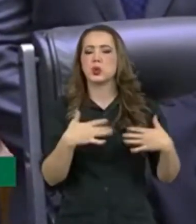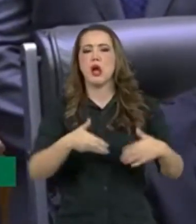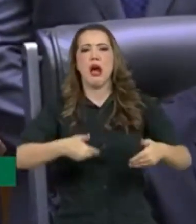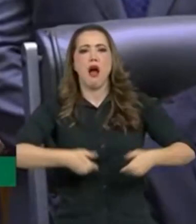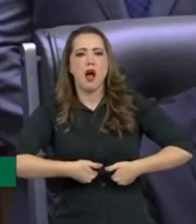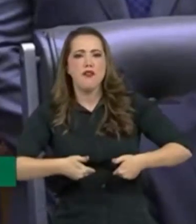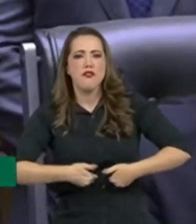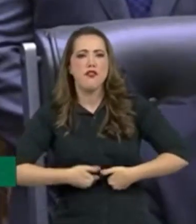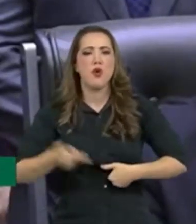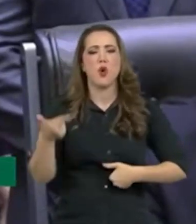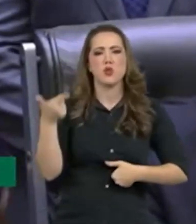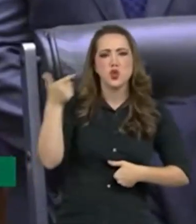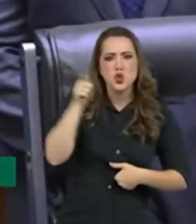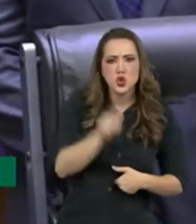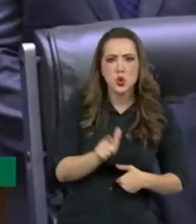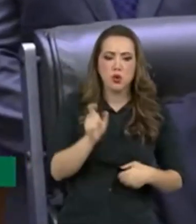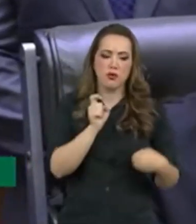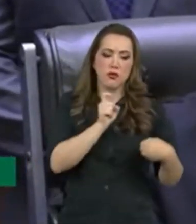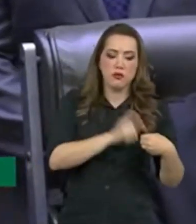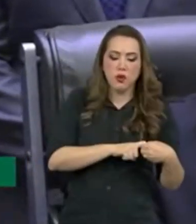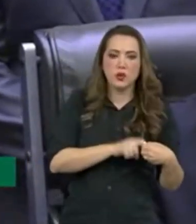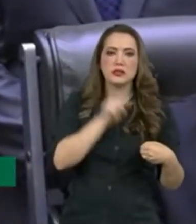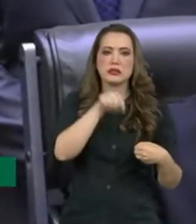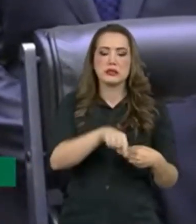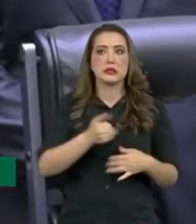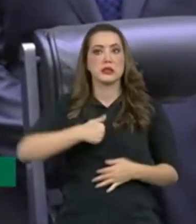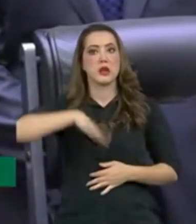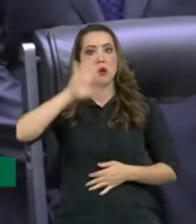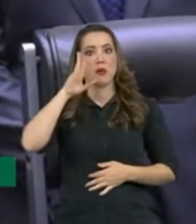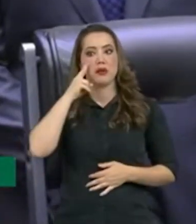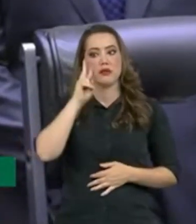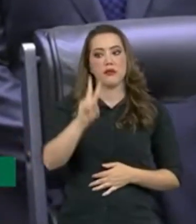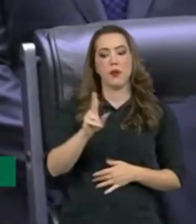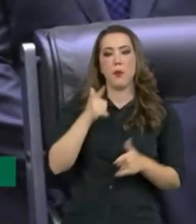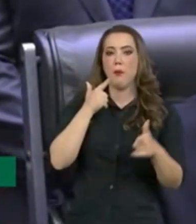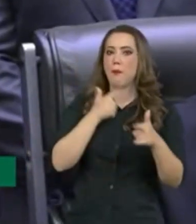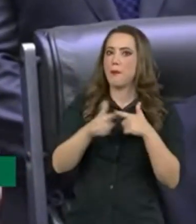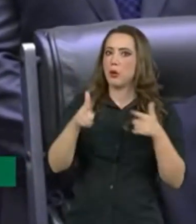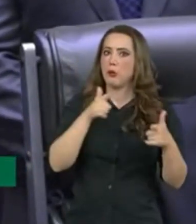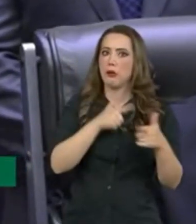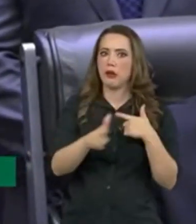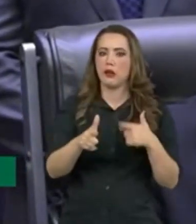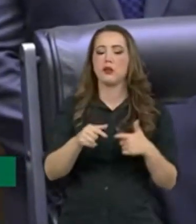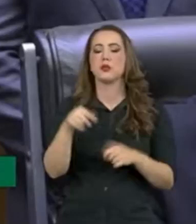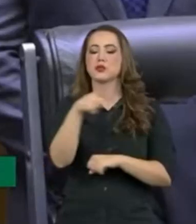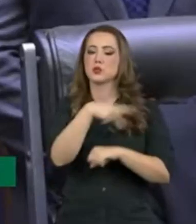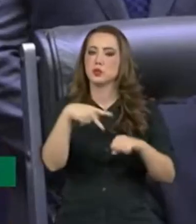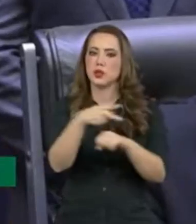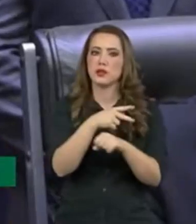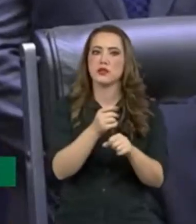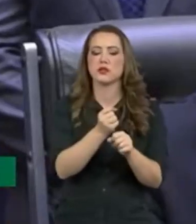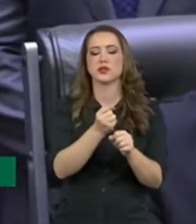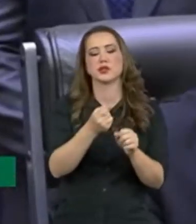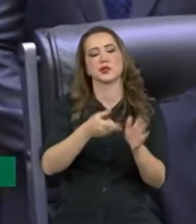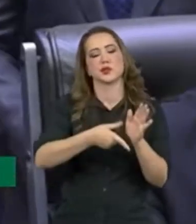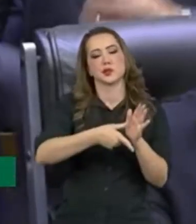havíamos superado, é o mais grave sintoma da devastação que se impôs ao país nos anos